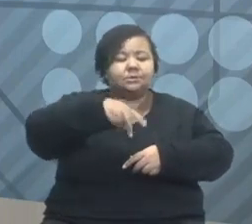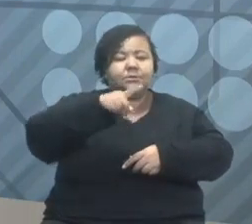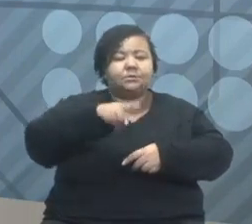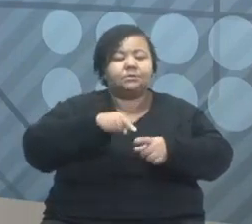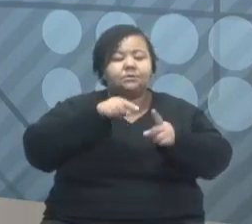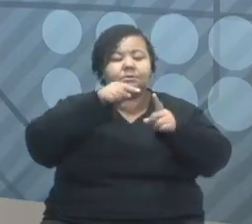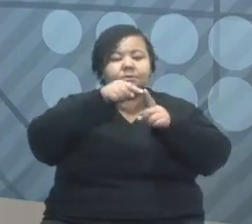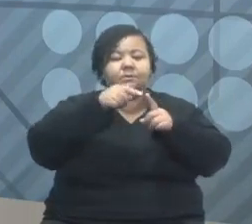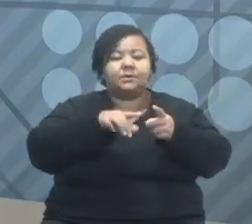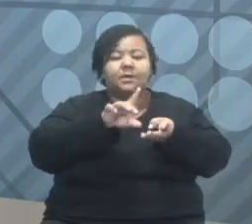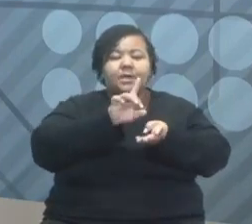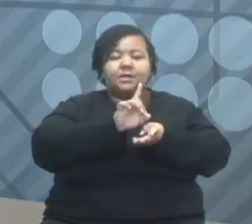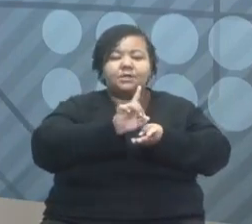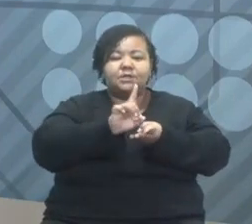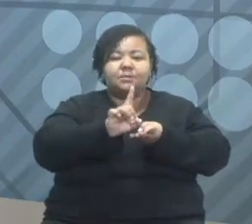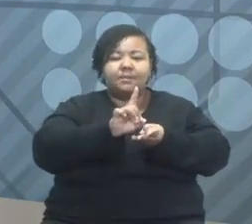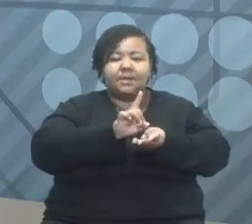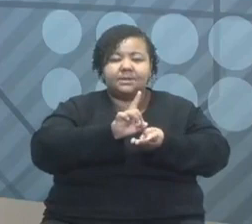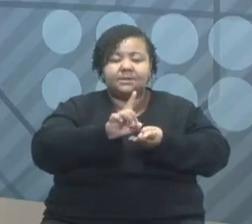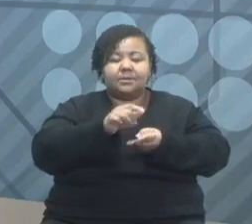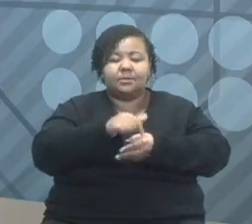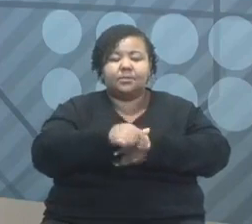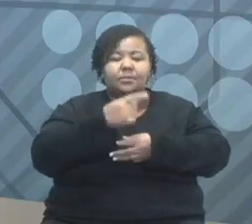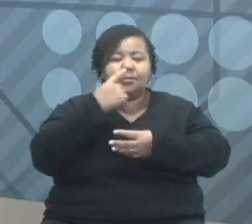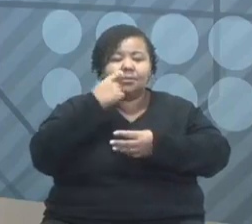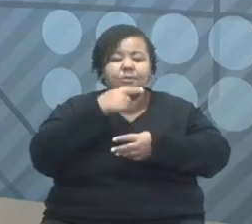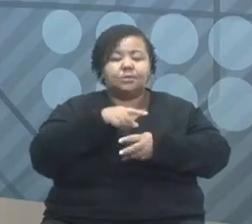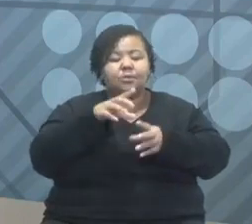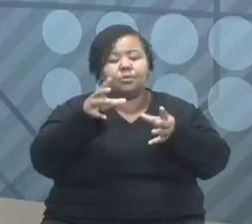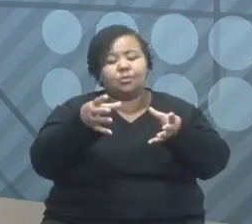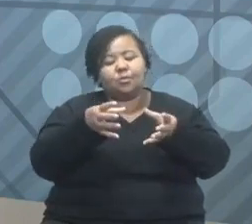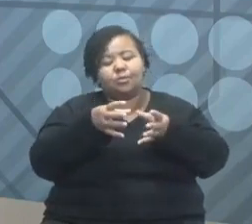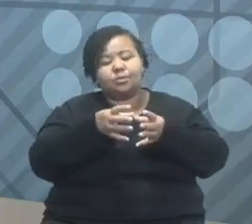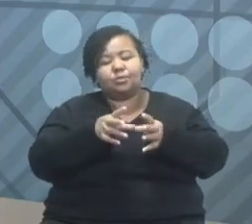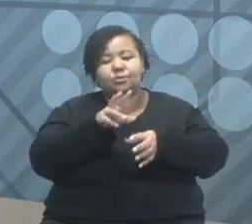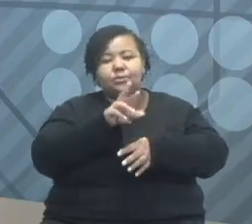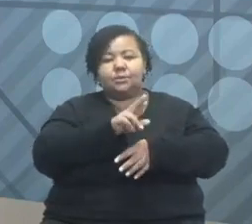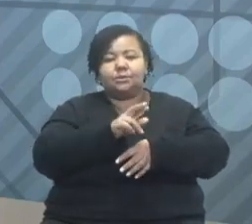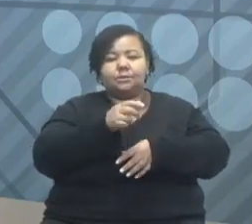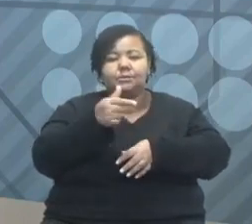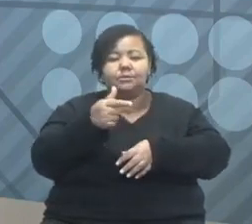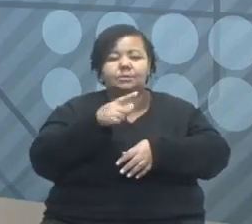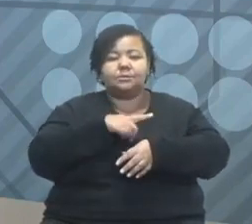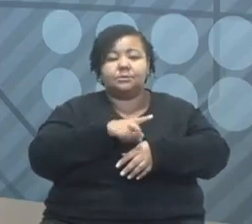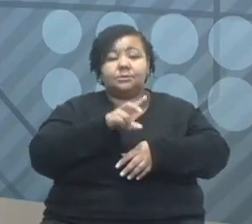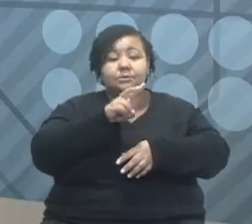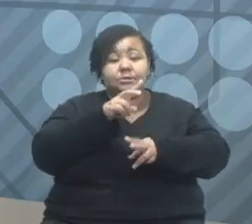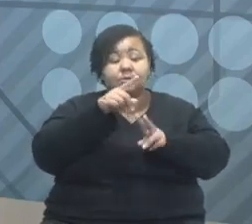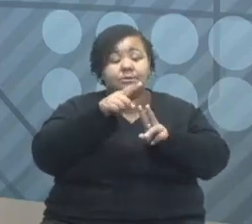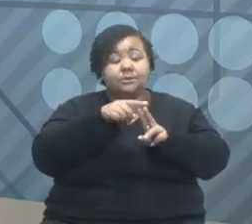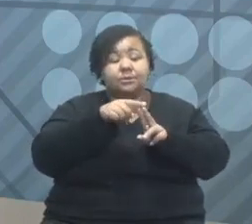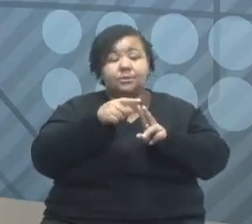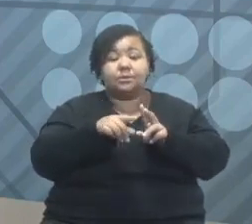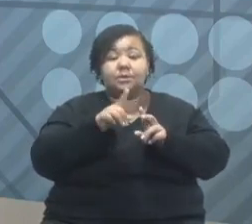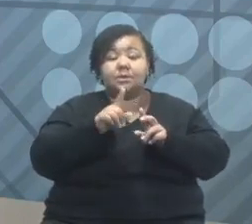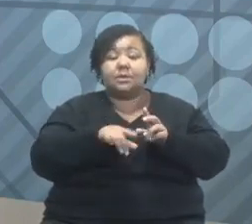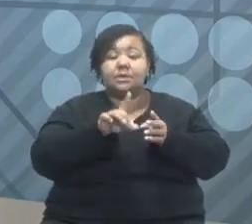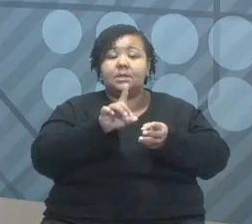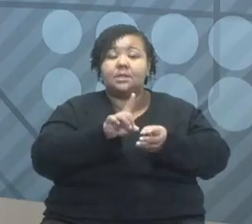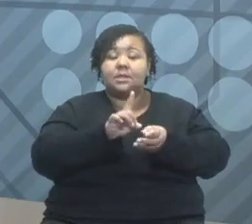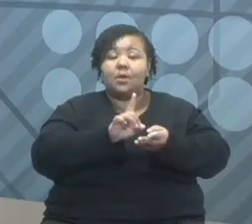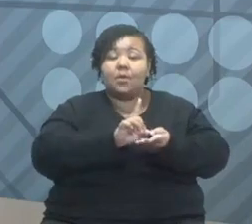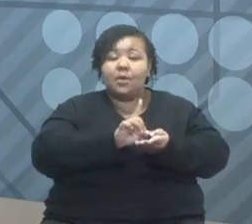sua dimensão. Então, no caso ali do vetor desse conjunto do R2, ele tinha dois vetores, então a dimensão dele é